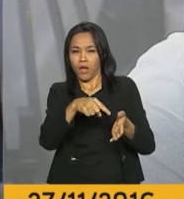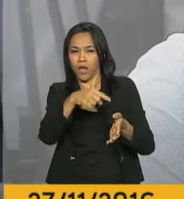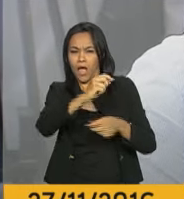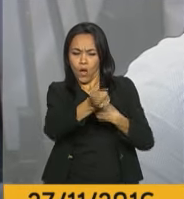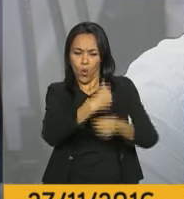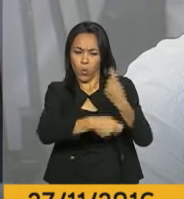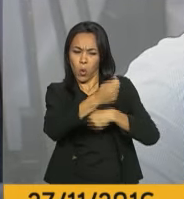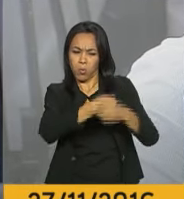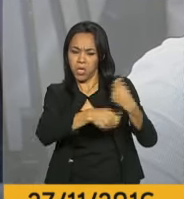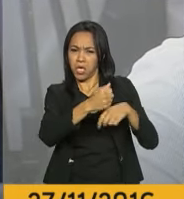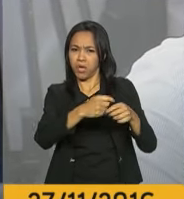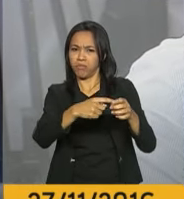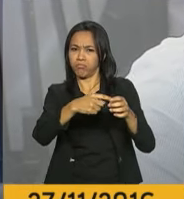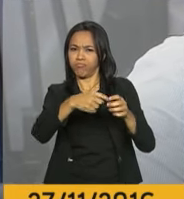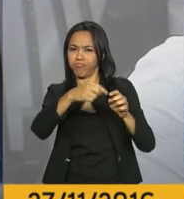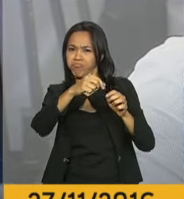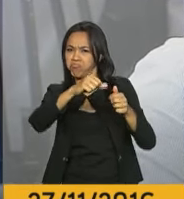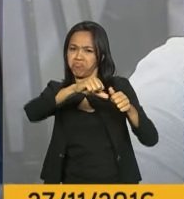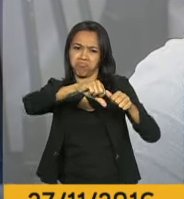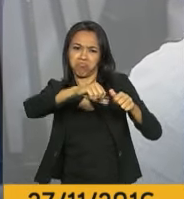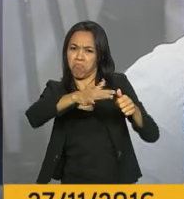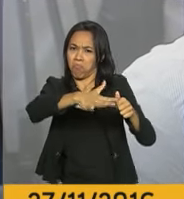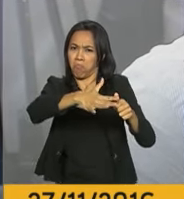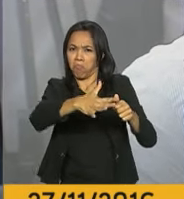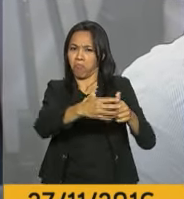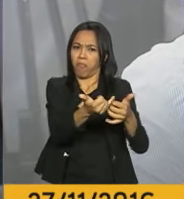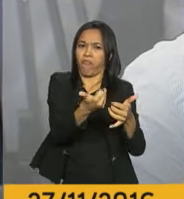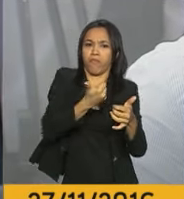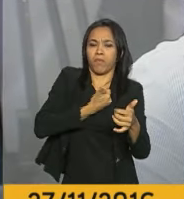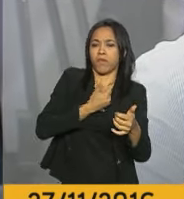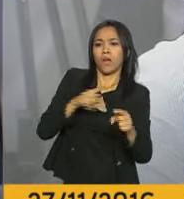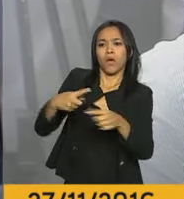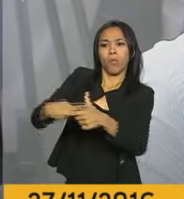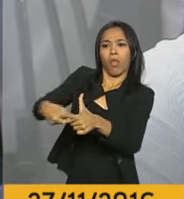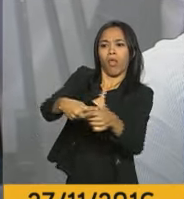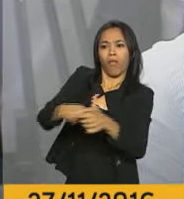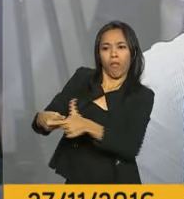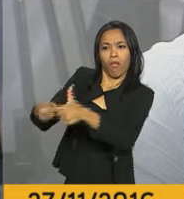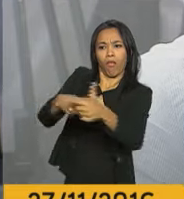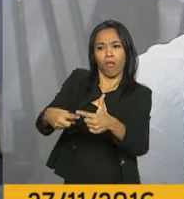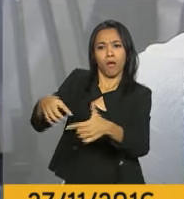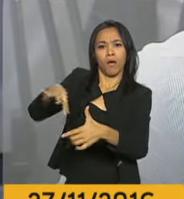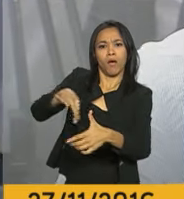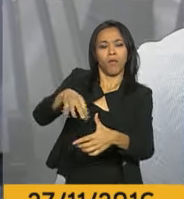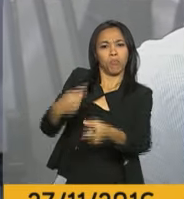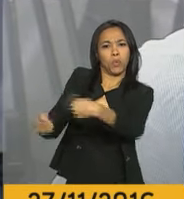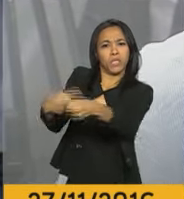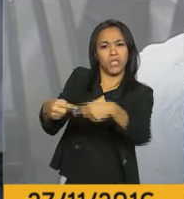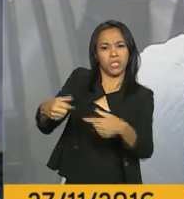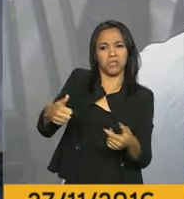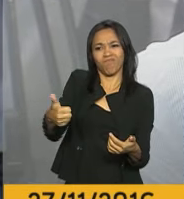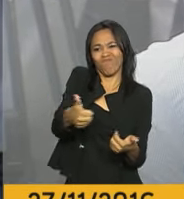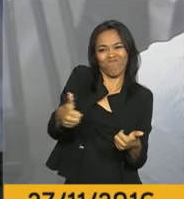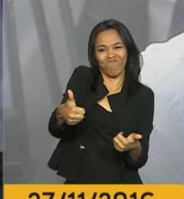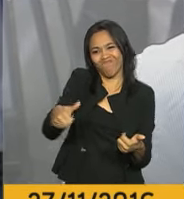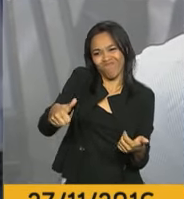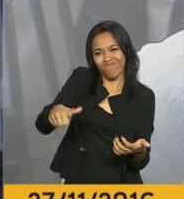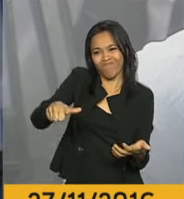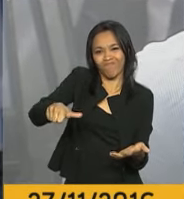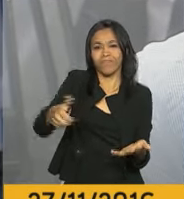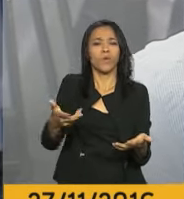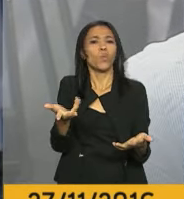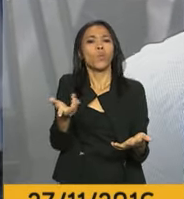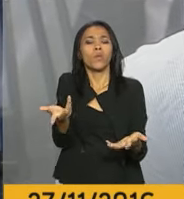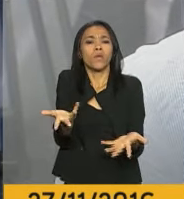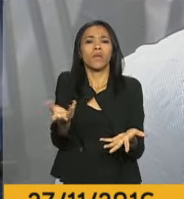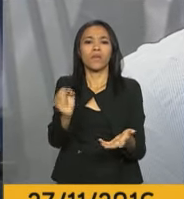estão favoráveis, as perspectivas com delações e crise política também não são as melhores. Então, queria saber concretamente o que o senhor vai fazer, o que